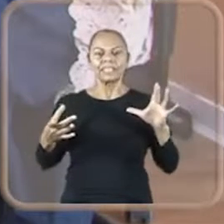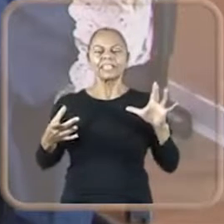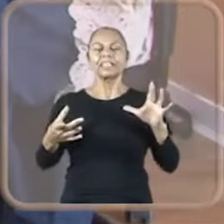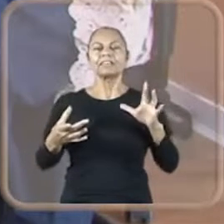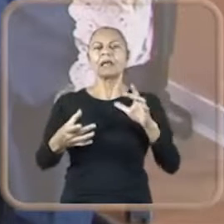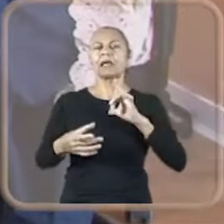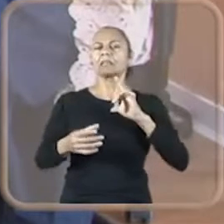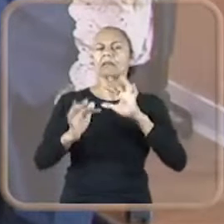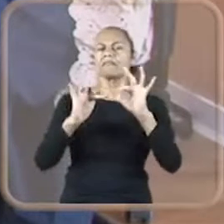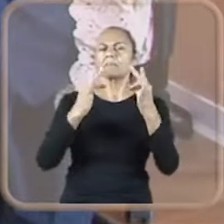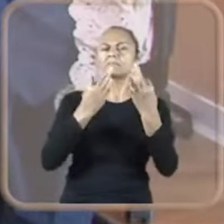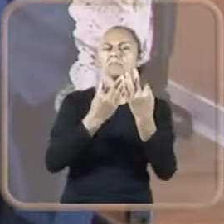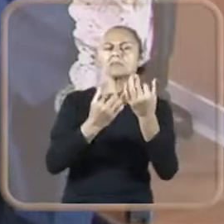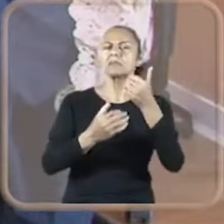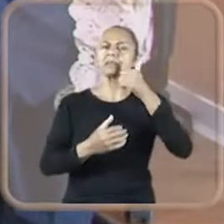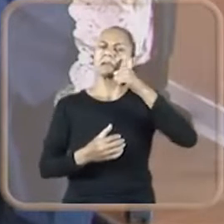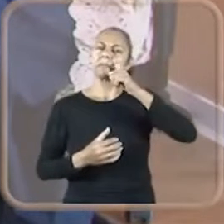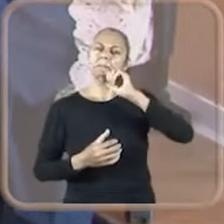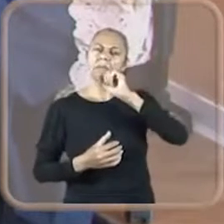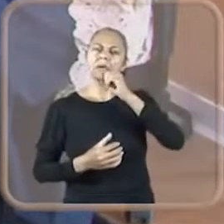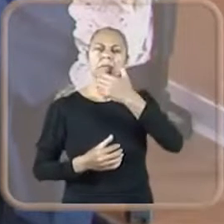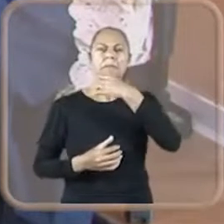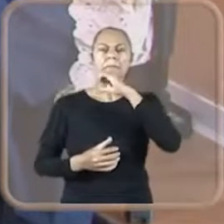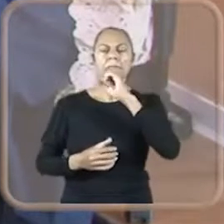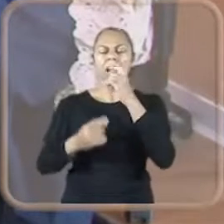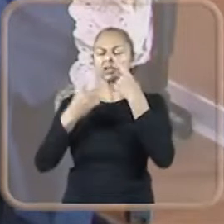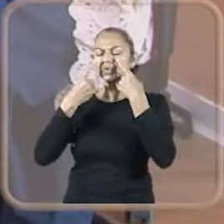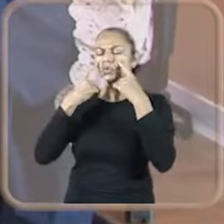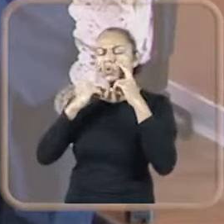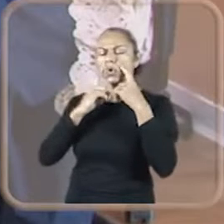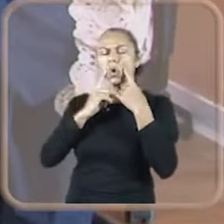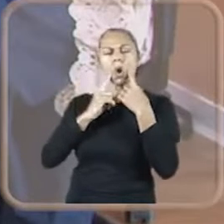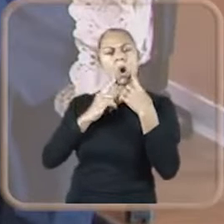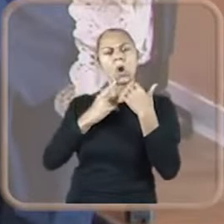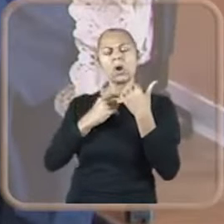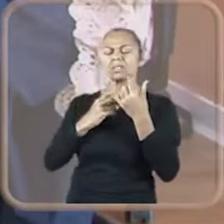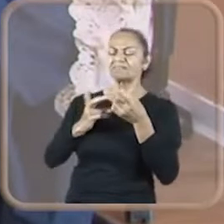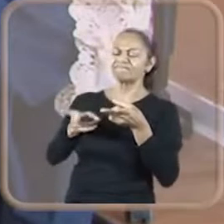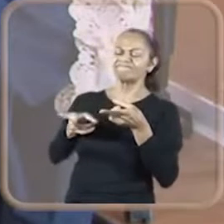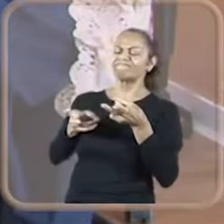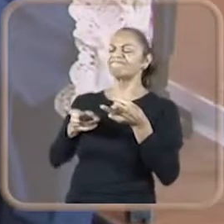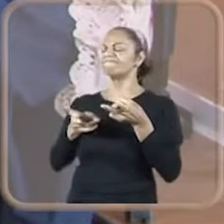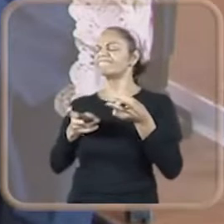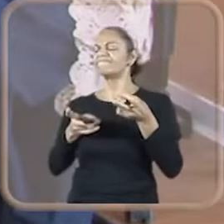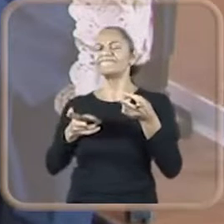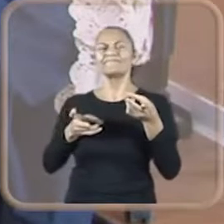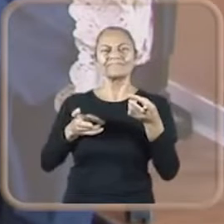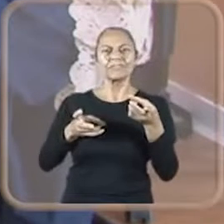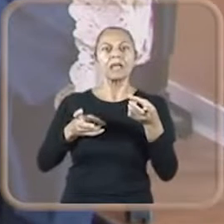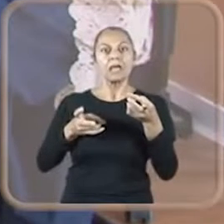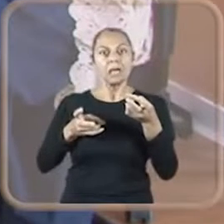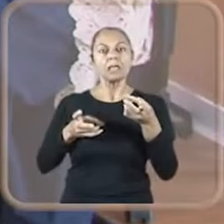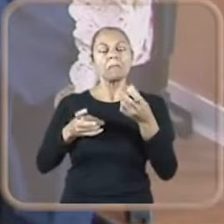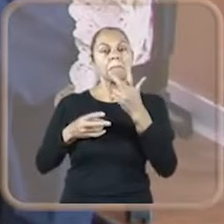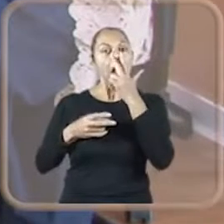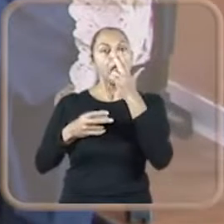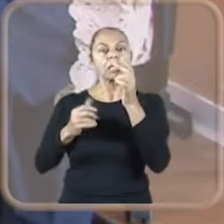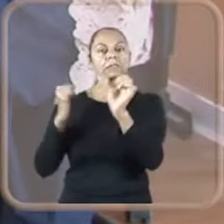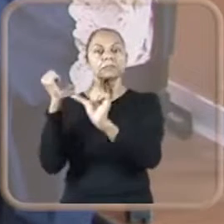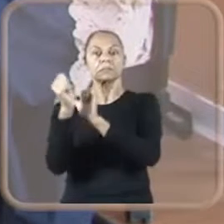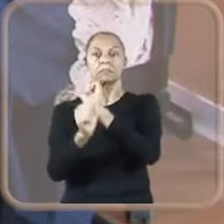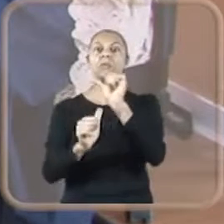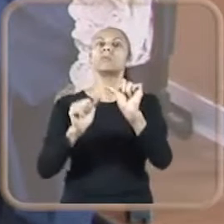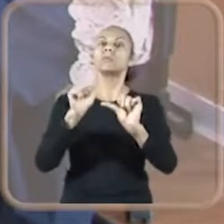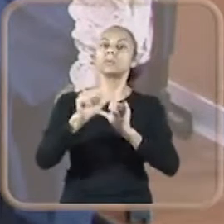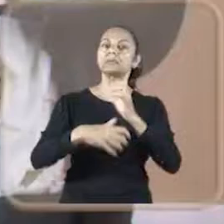pais, saem chorando. Aquele aluno que a gente via que o relacionamento dele não era fácil, ele sai assim um pouco transformado. É